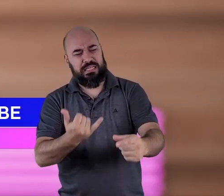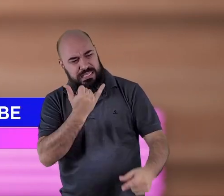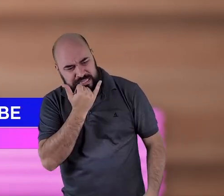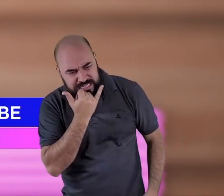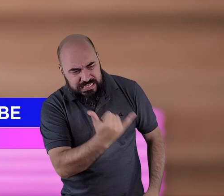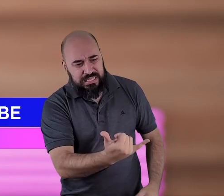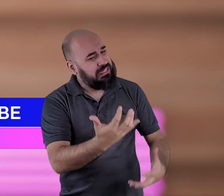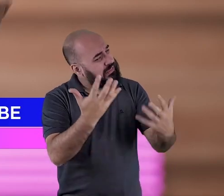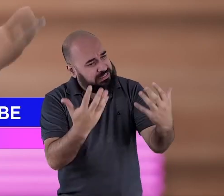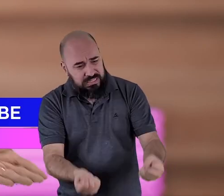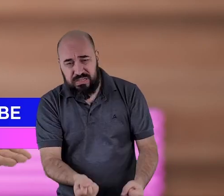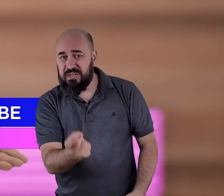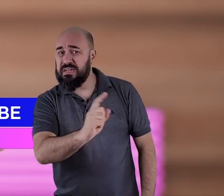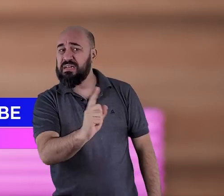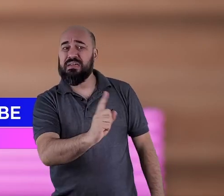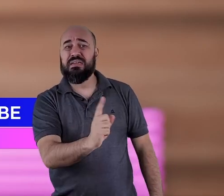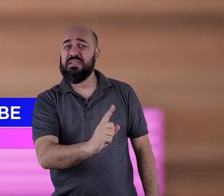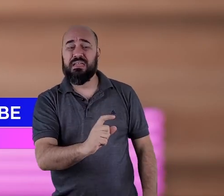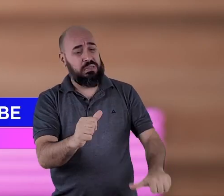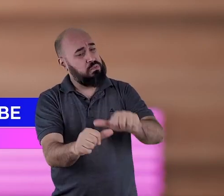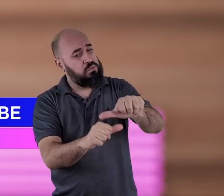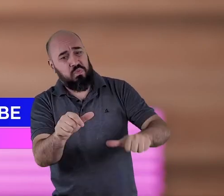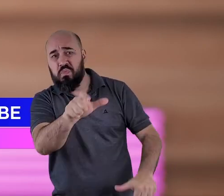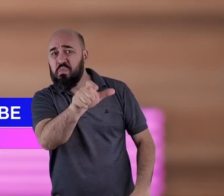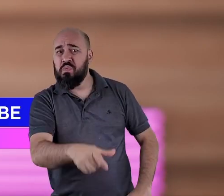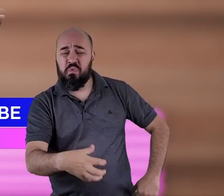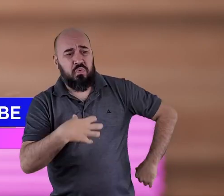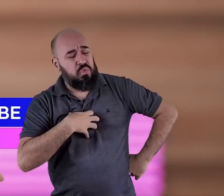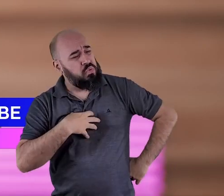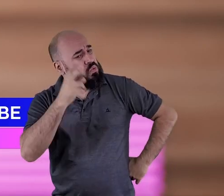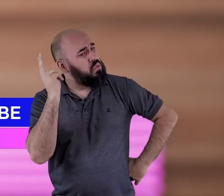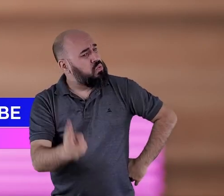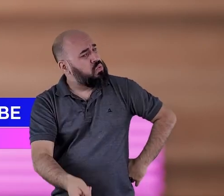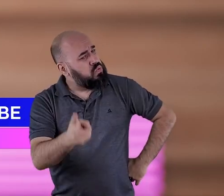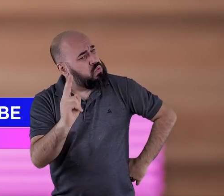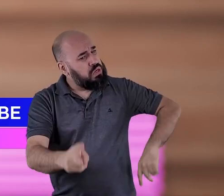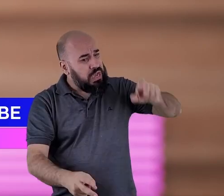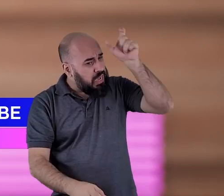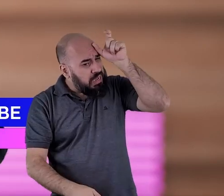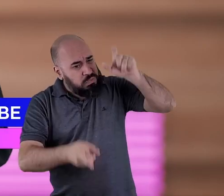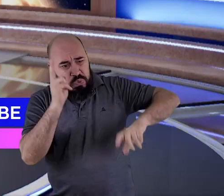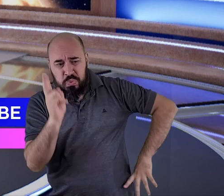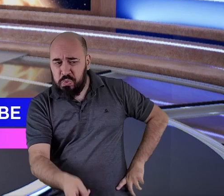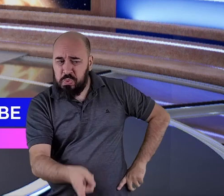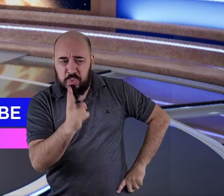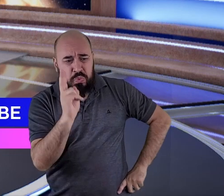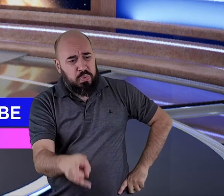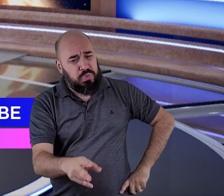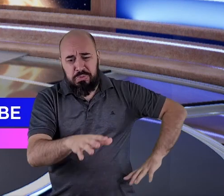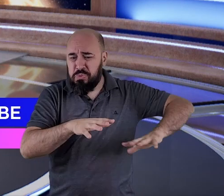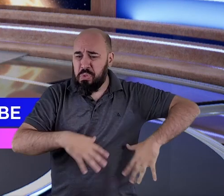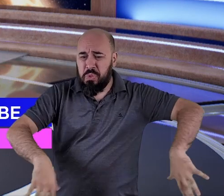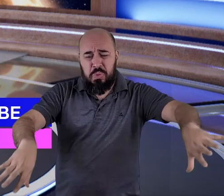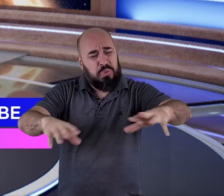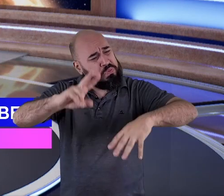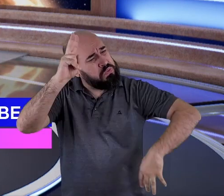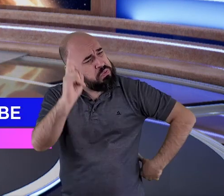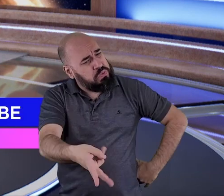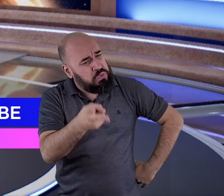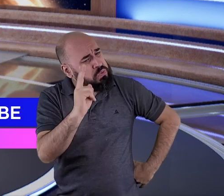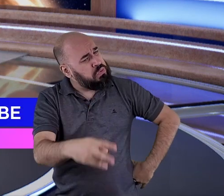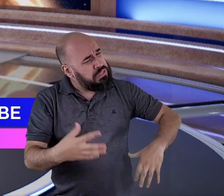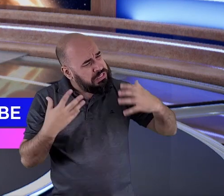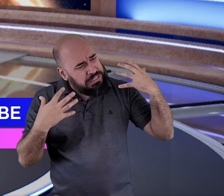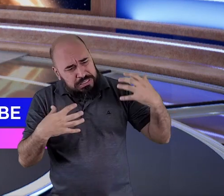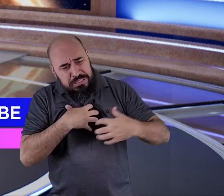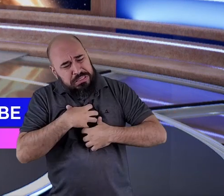não vai mudar a essência dos ímpios, não vai mudar a essência do diabo. São decisões